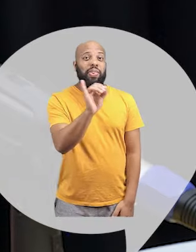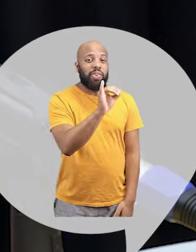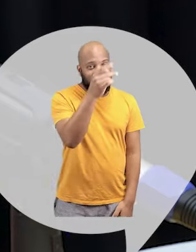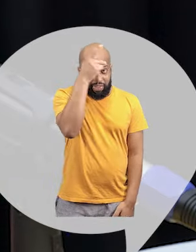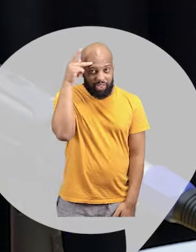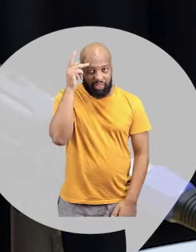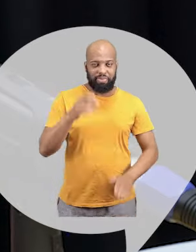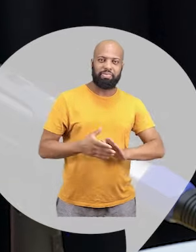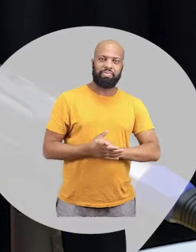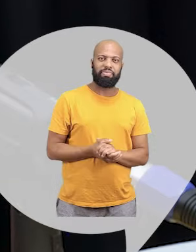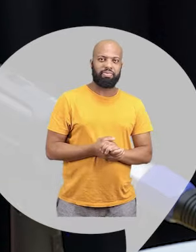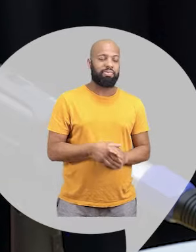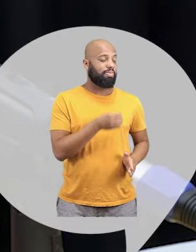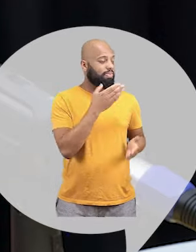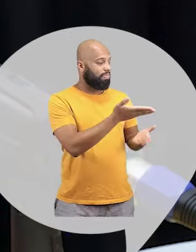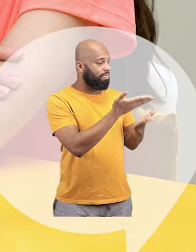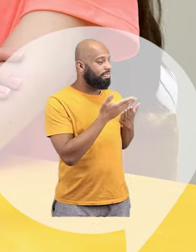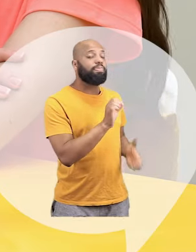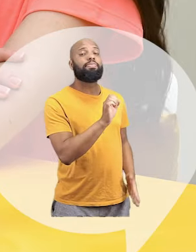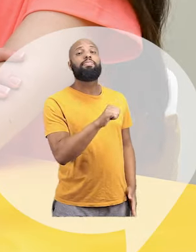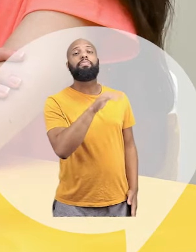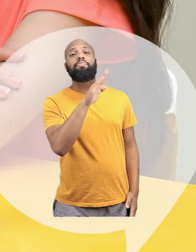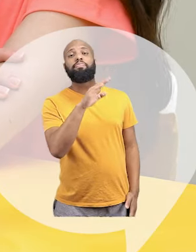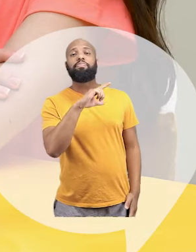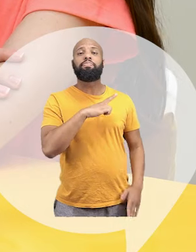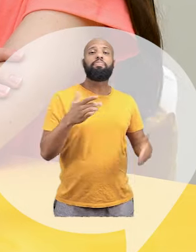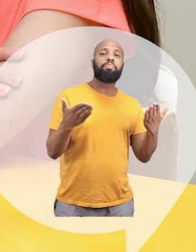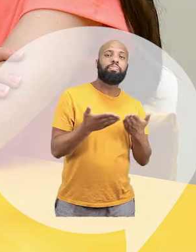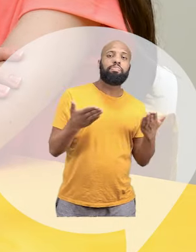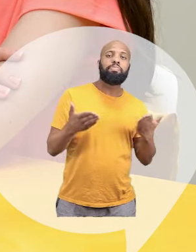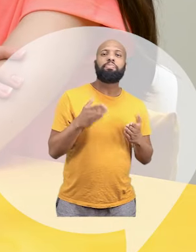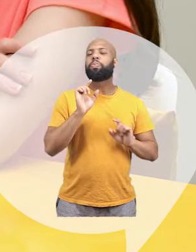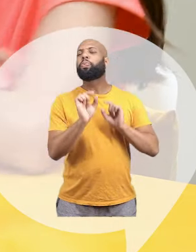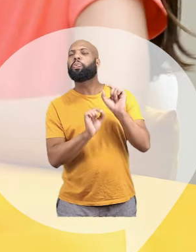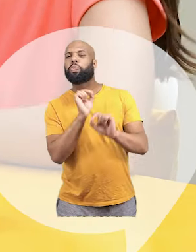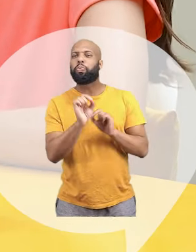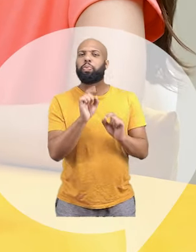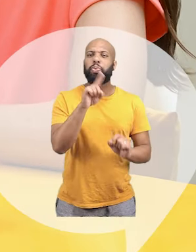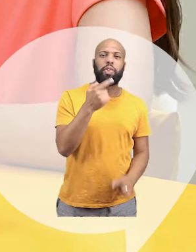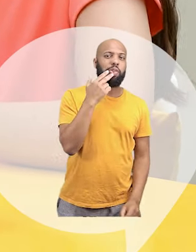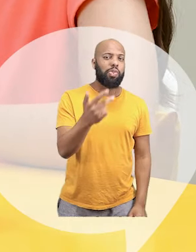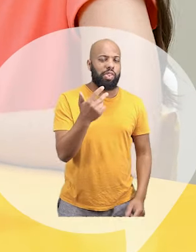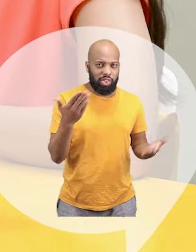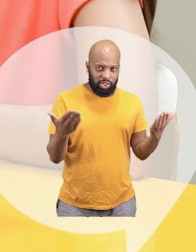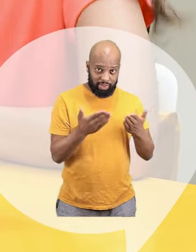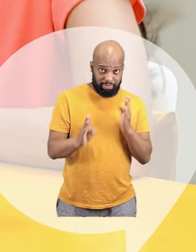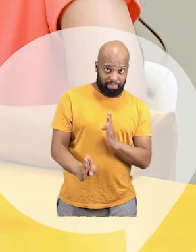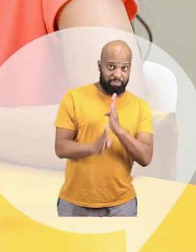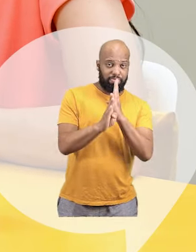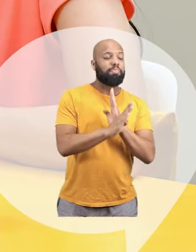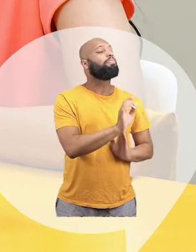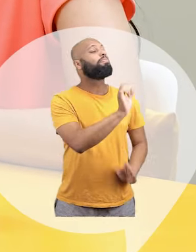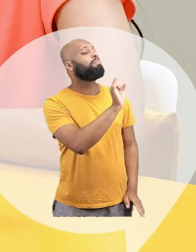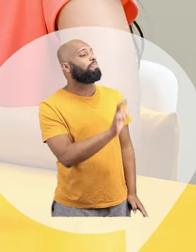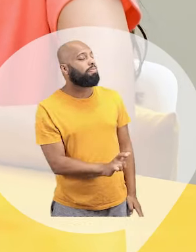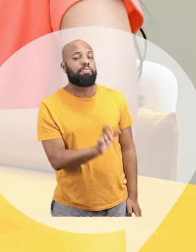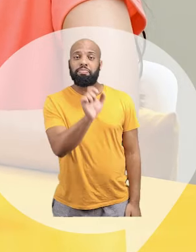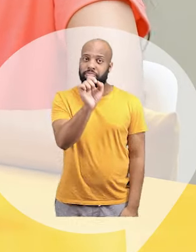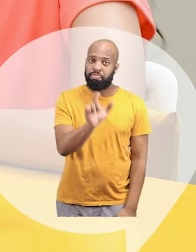meninas Oi pessoal seja bem-vinda é quem mais quem mais que vem para compor Qual é a nossa grande novidade de hoje